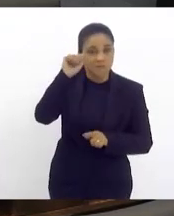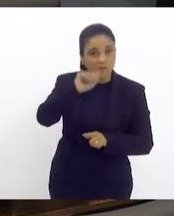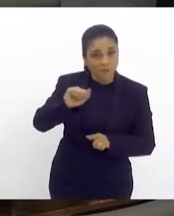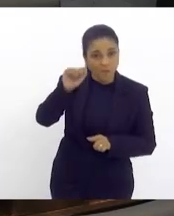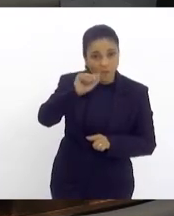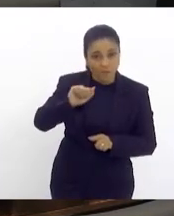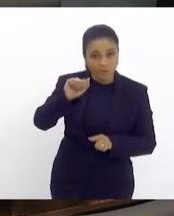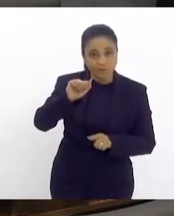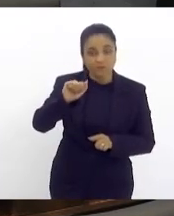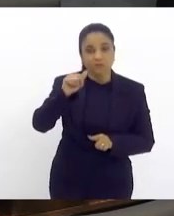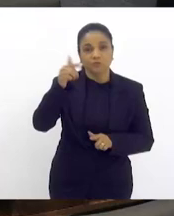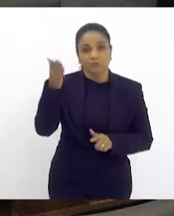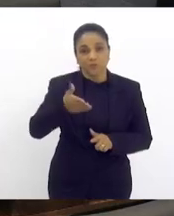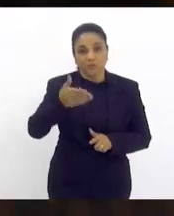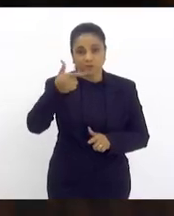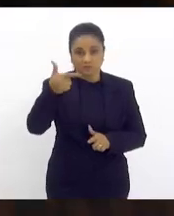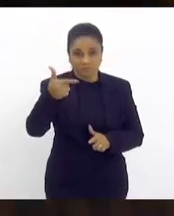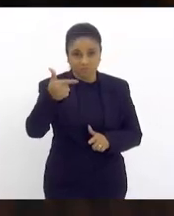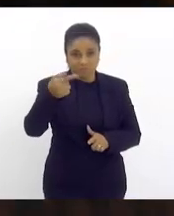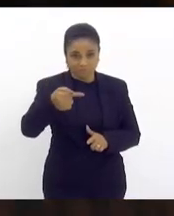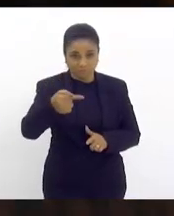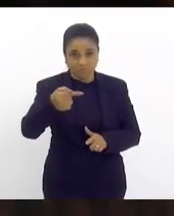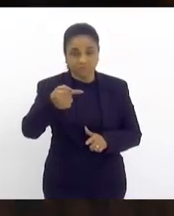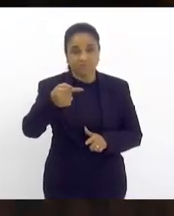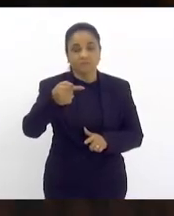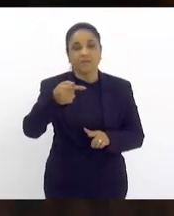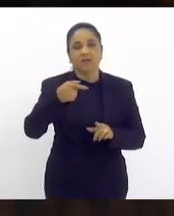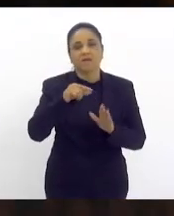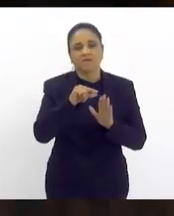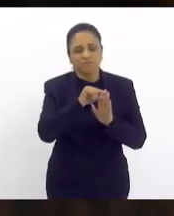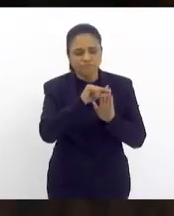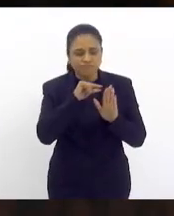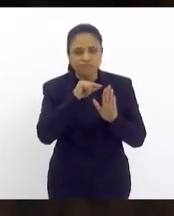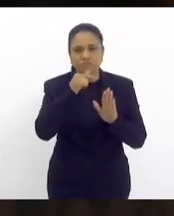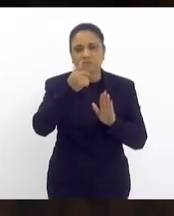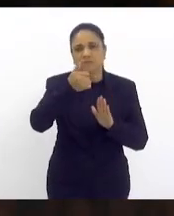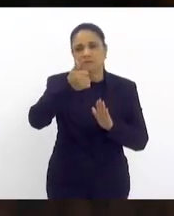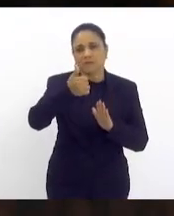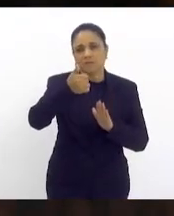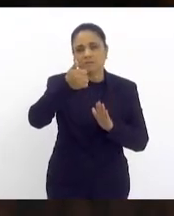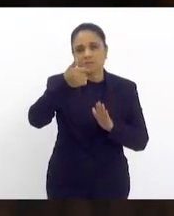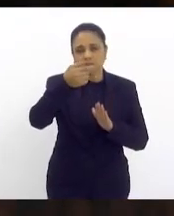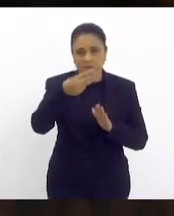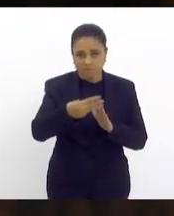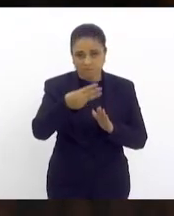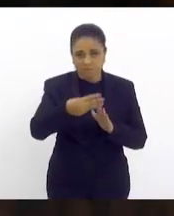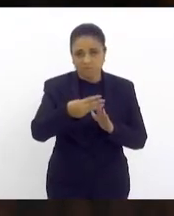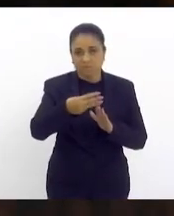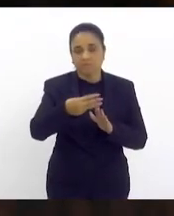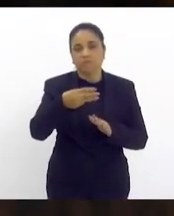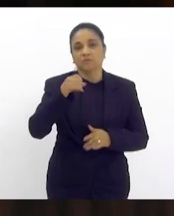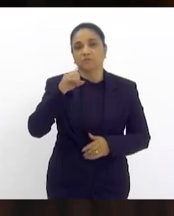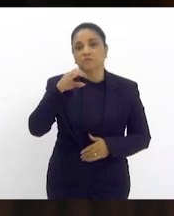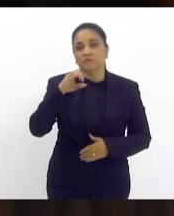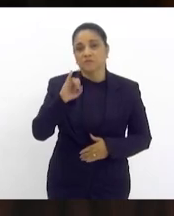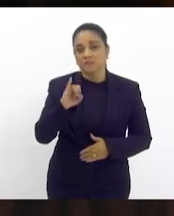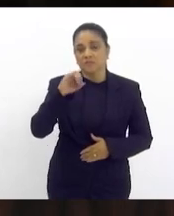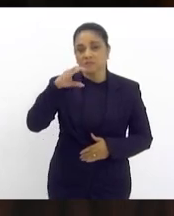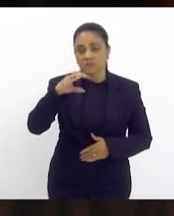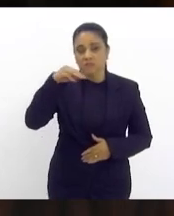na cláusula décima terceira do convênio do ICMS do